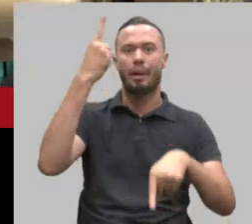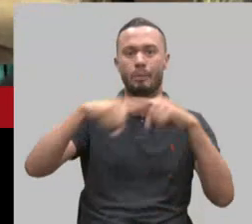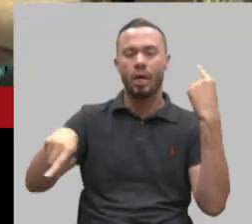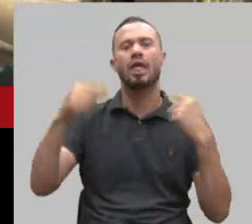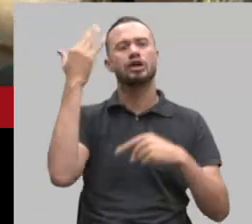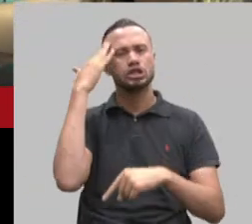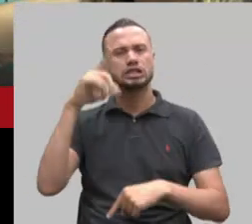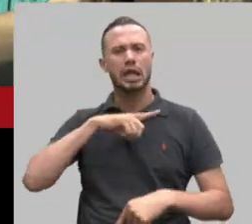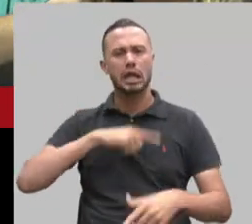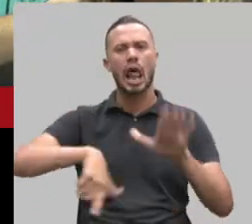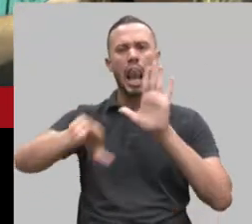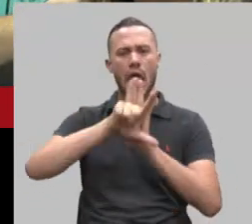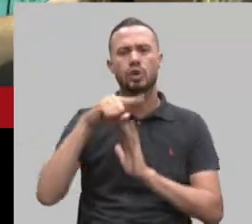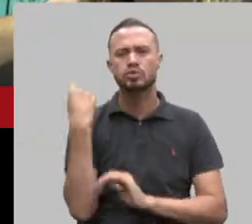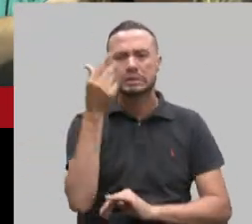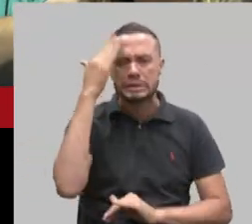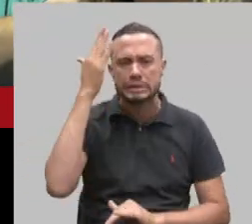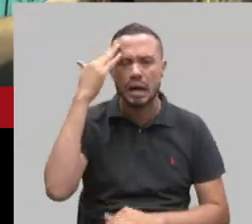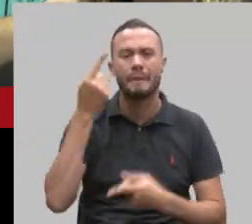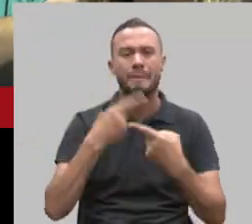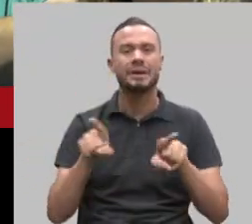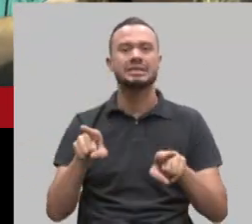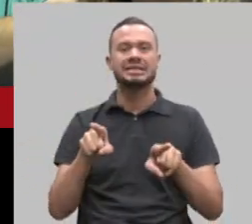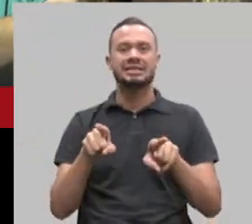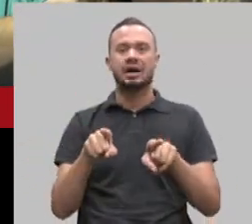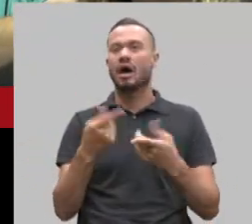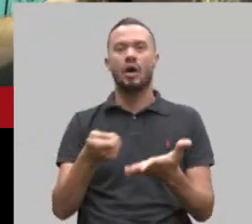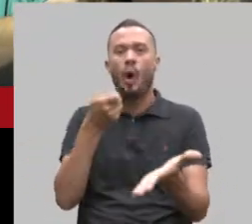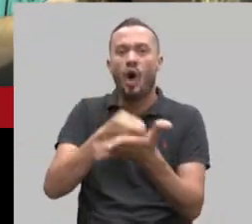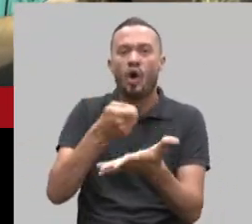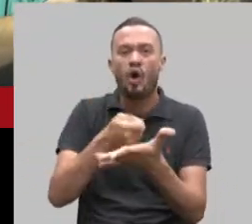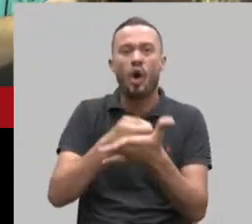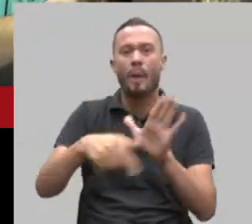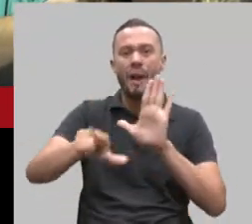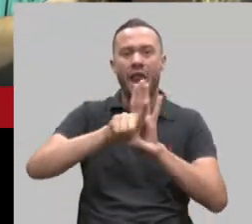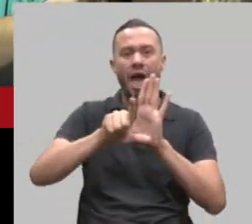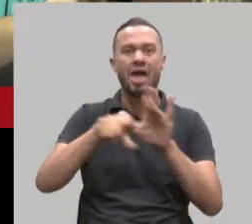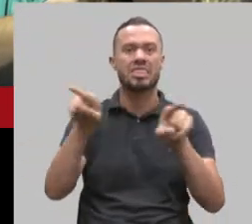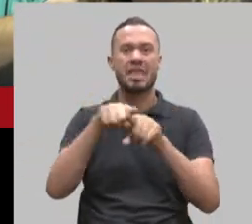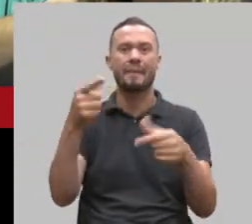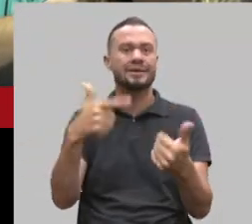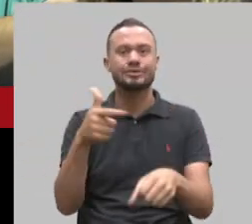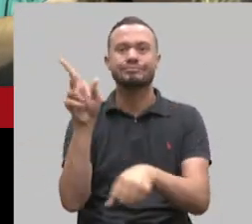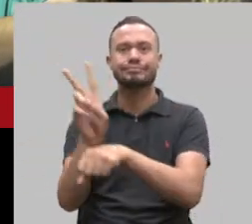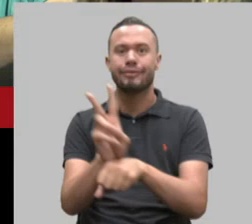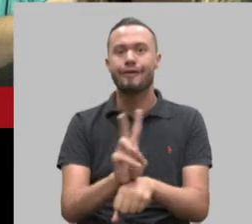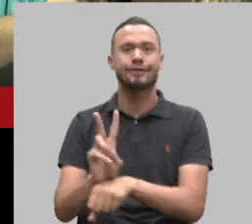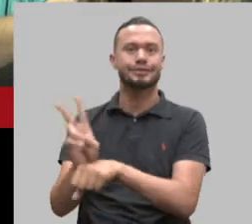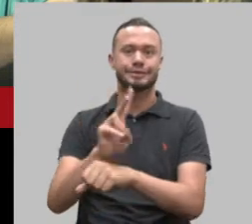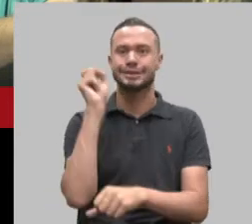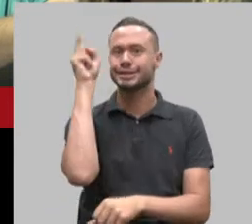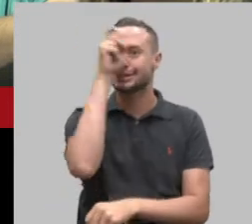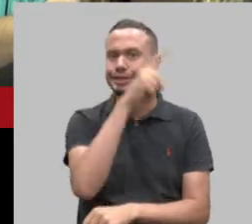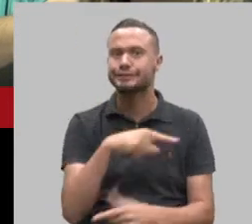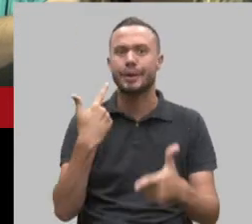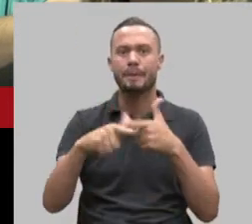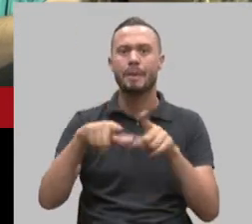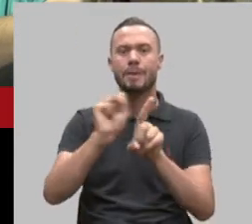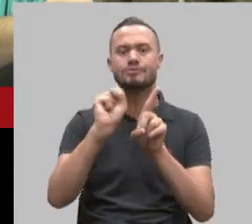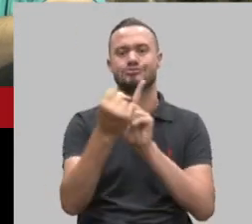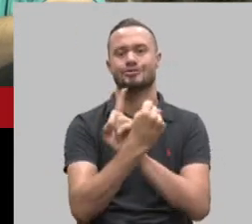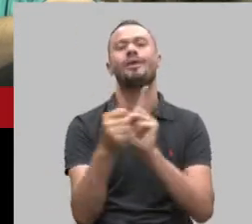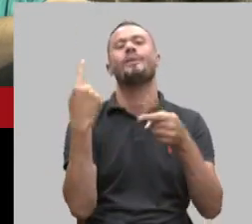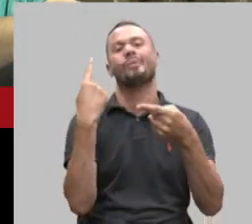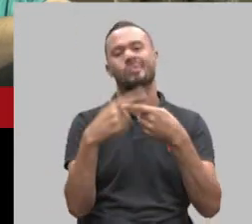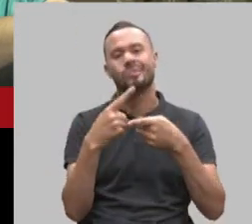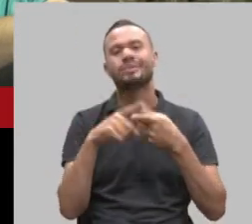lei Todos nós sabemos só que a falta de descumprimento e a falta de fiscalização é um dos maiores males que aflinge nossa sociedade porque